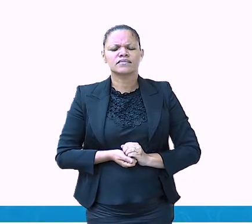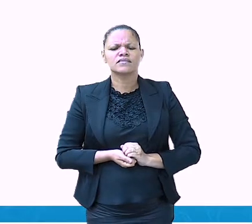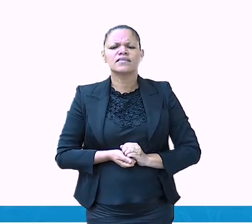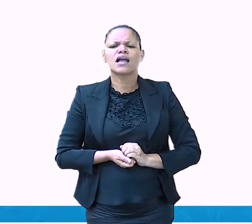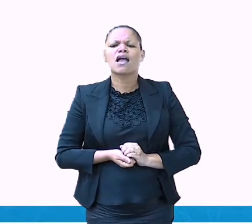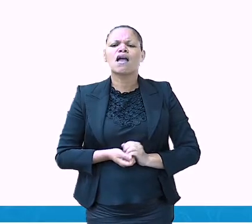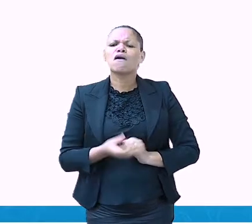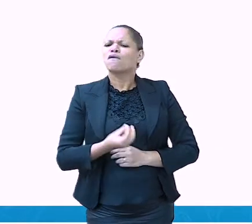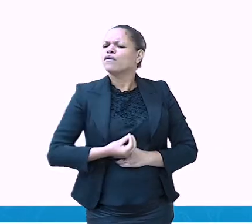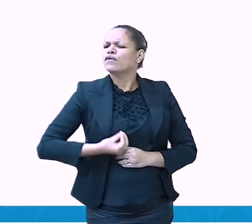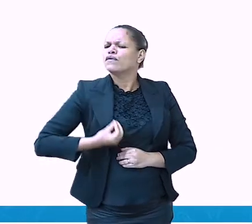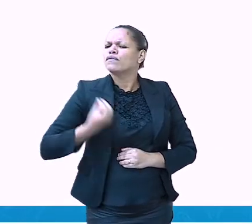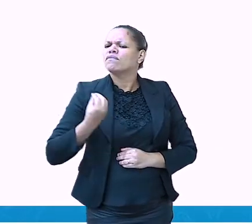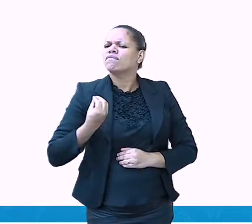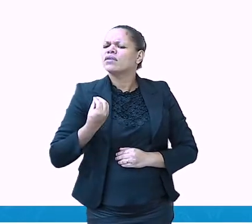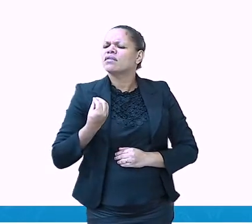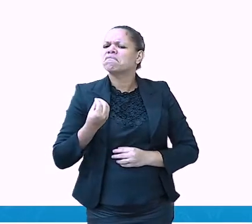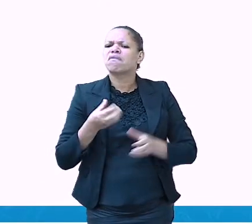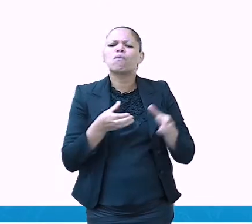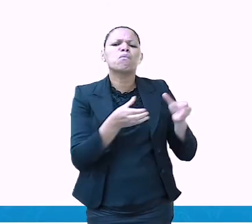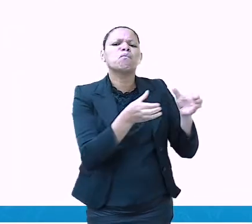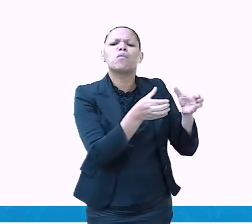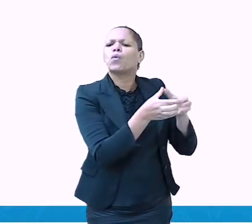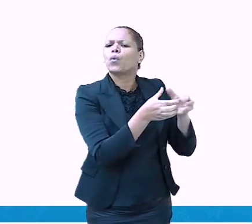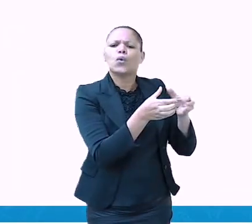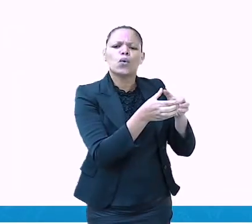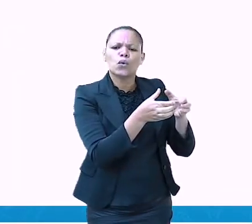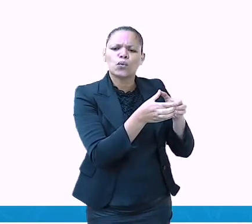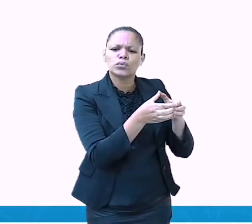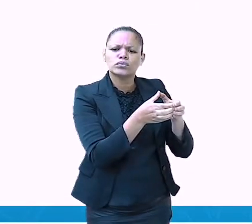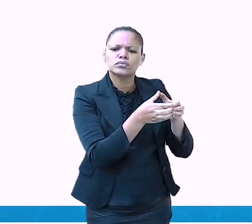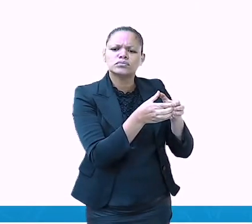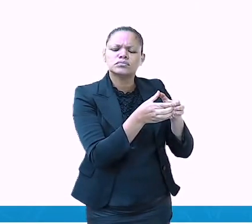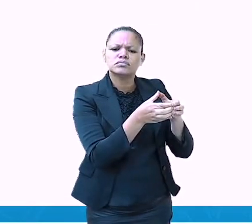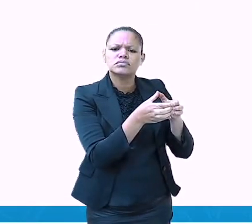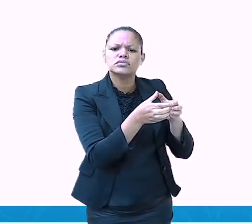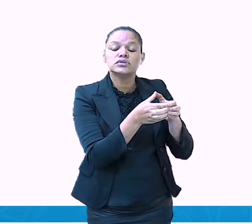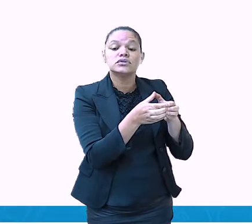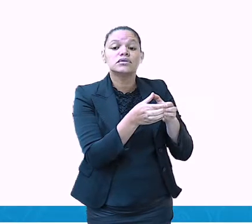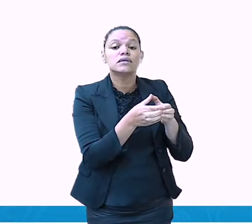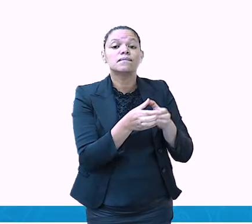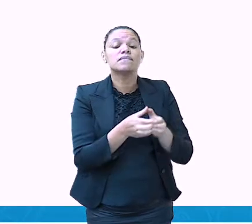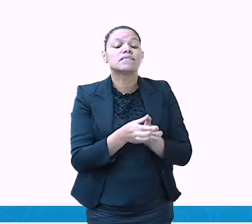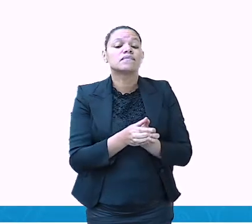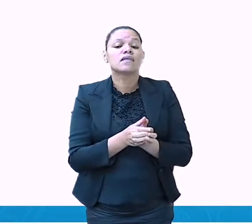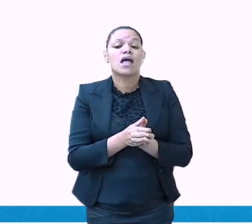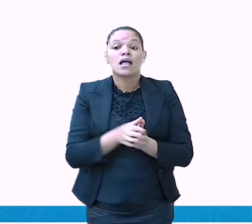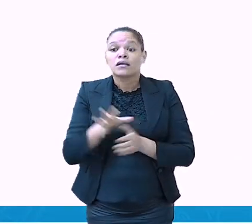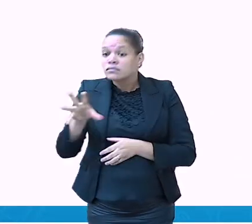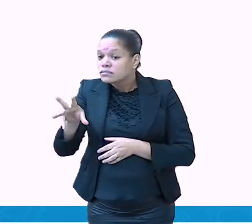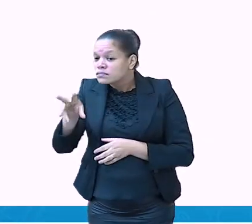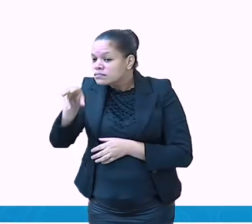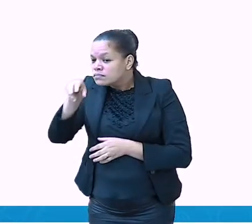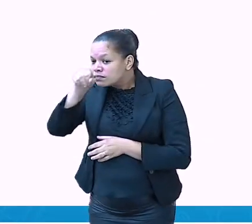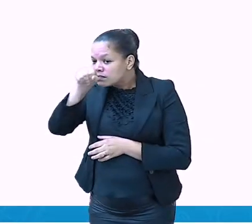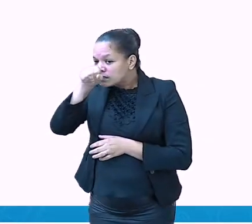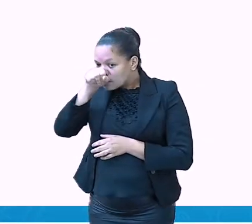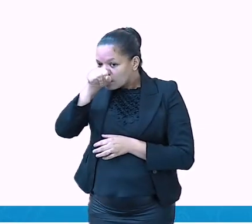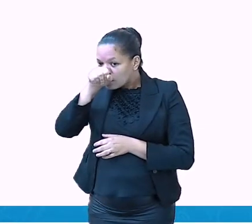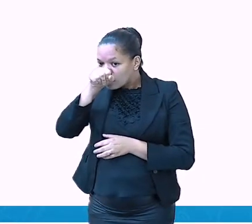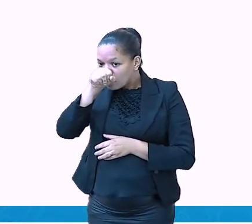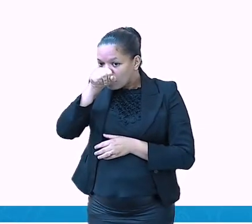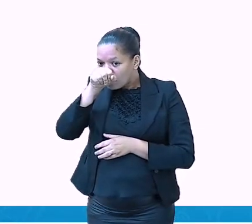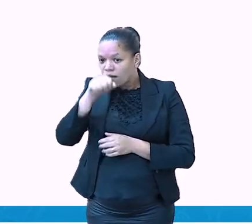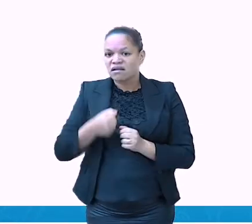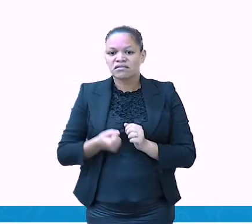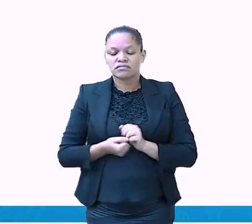O habitat desses animais invertebrados, eles podem ser tanto aéreos,